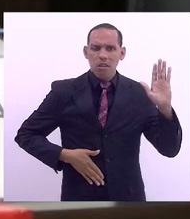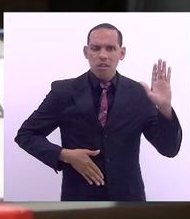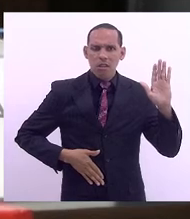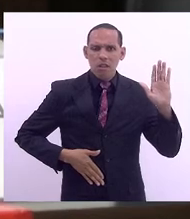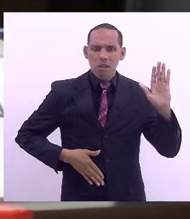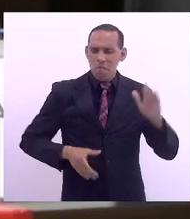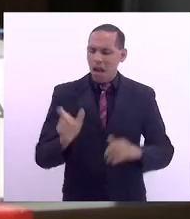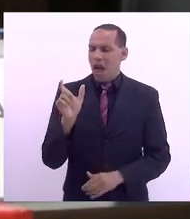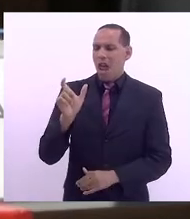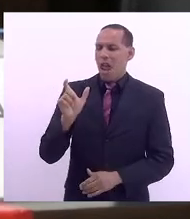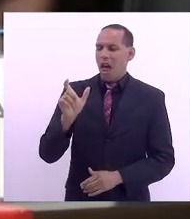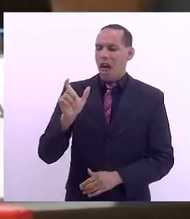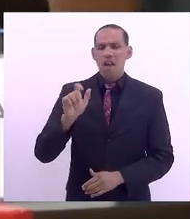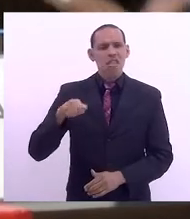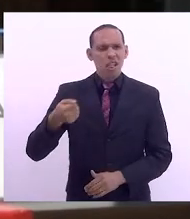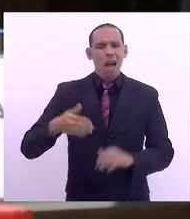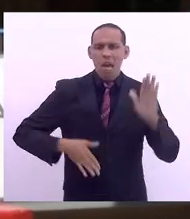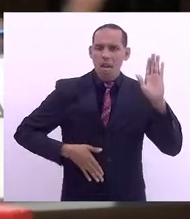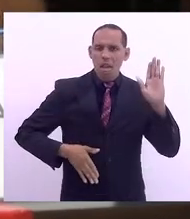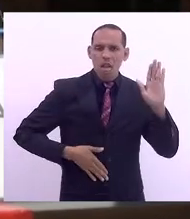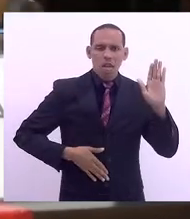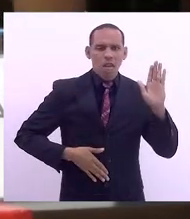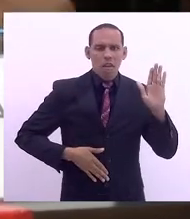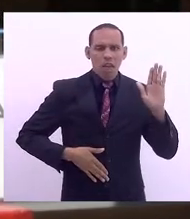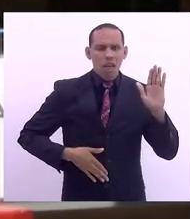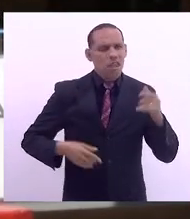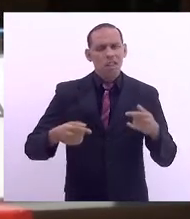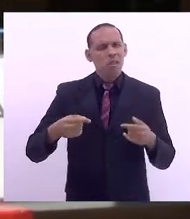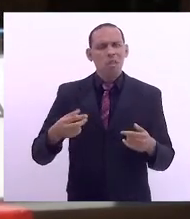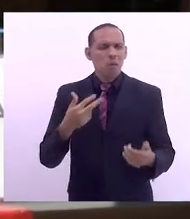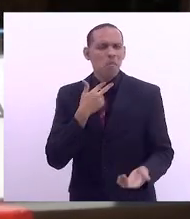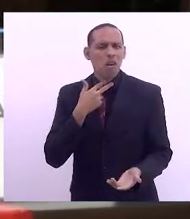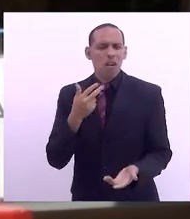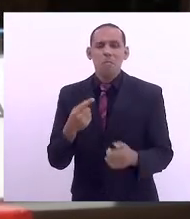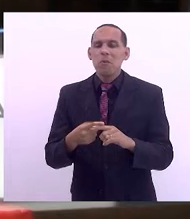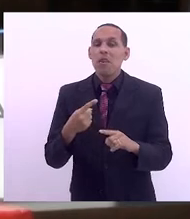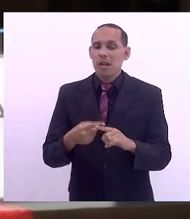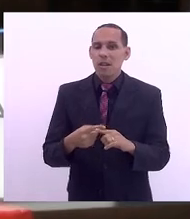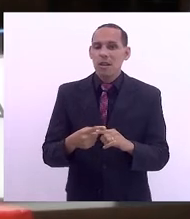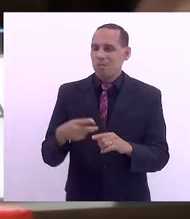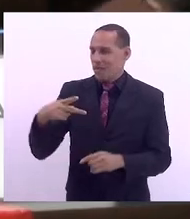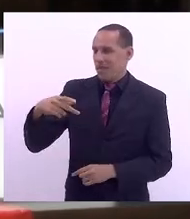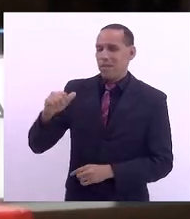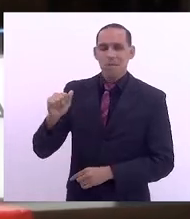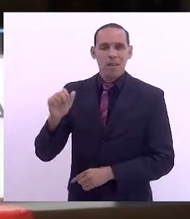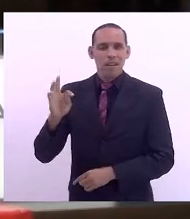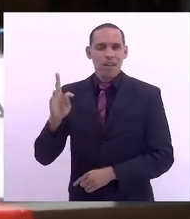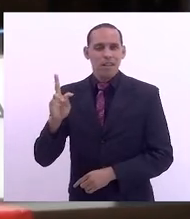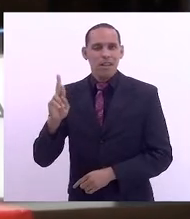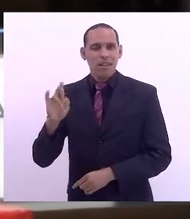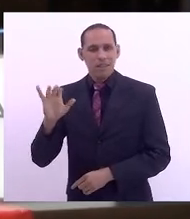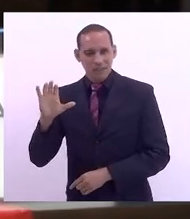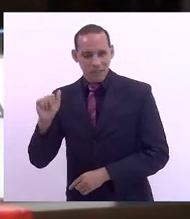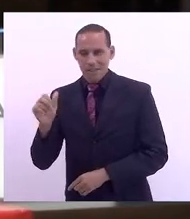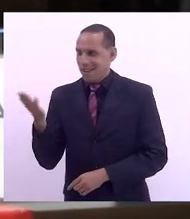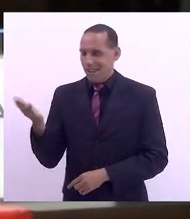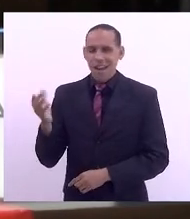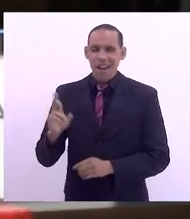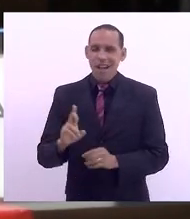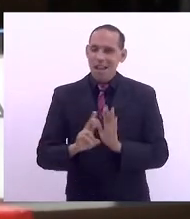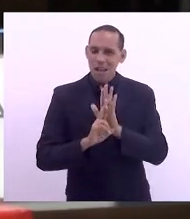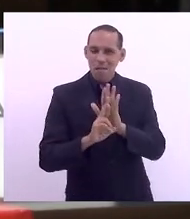existir. Quando a Patrícia Oliveira diz, né, pelo frente do